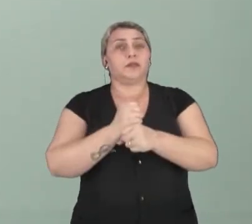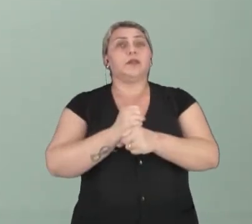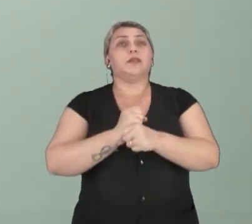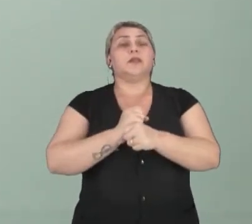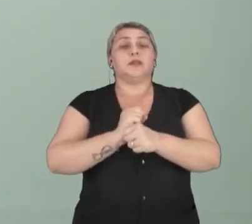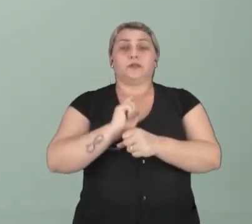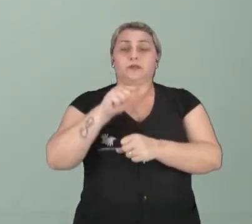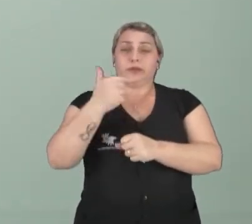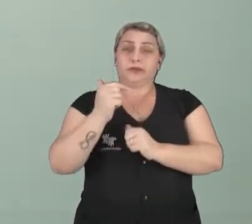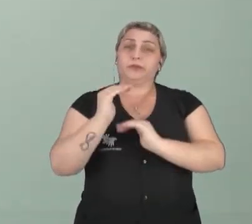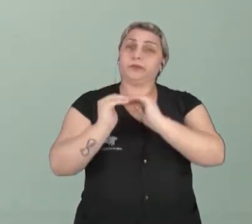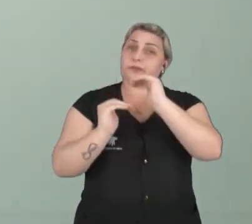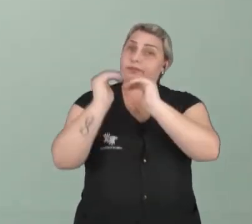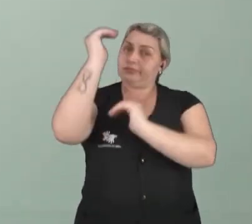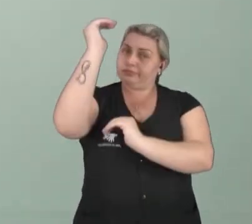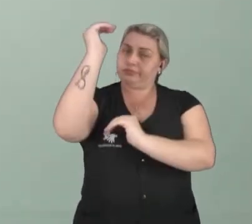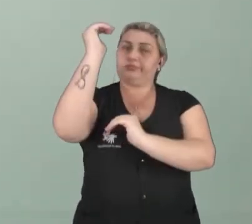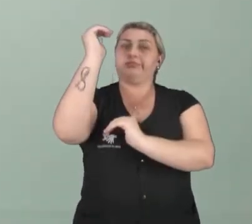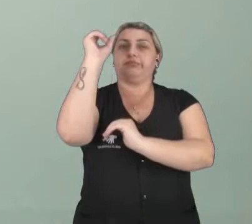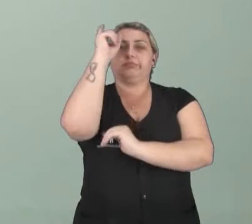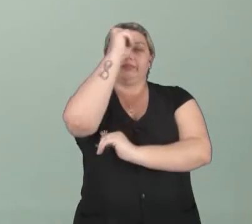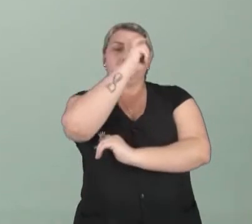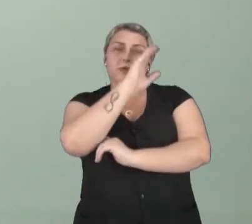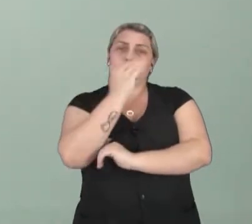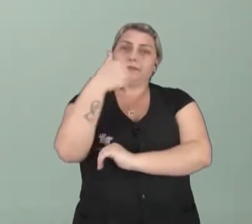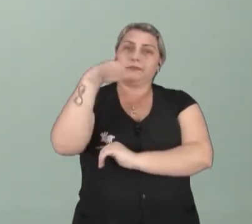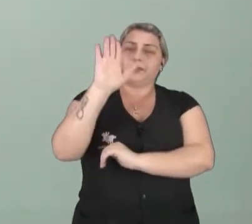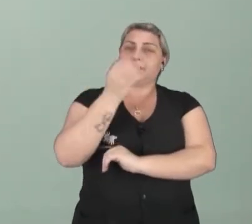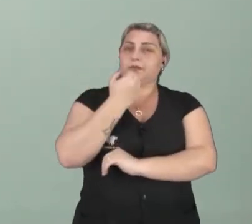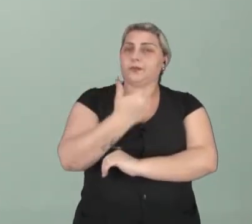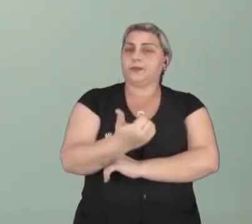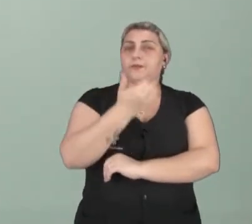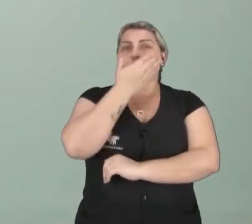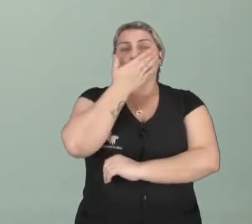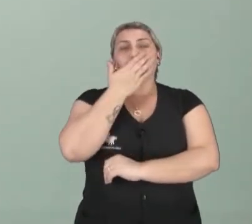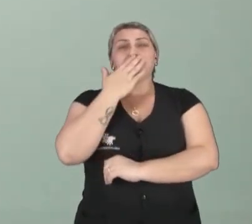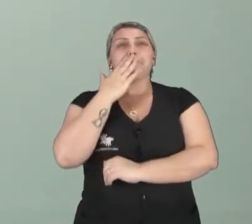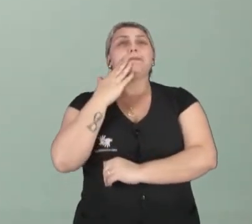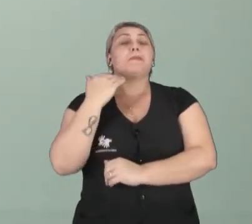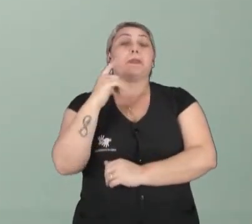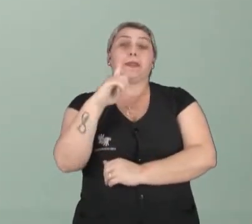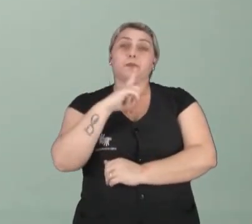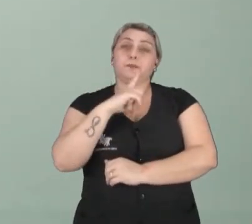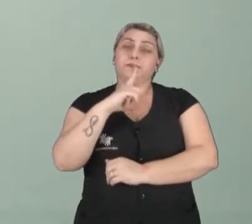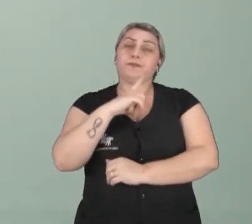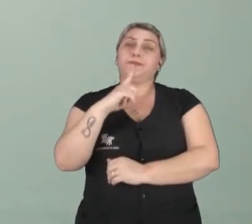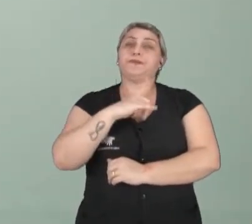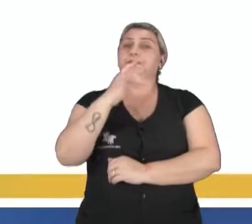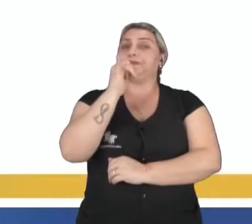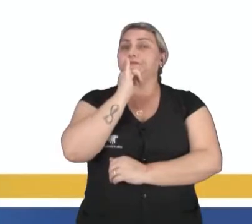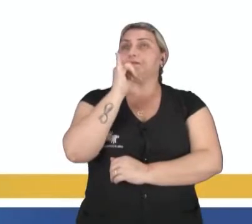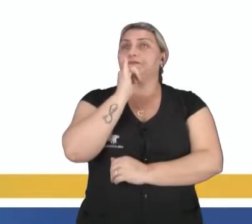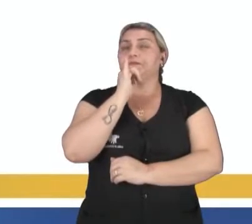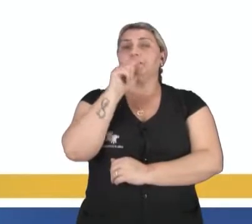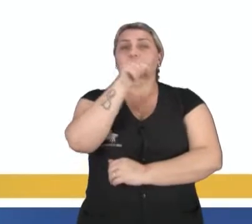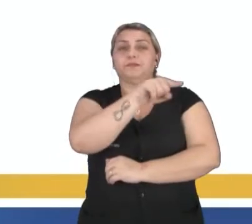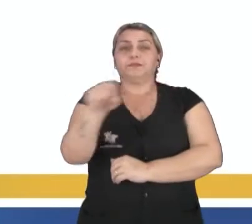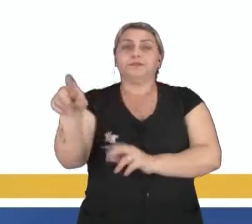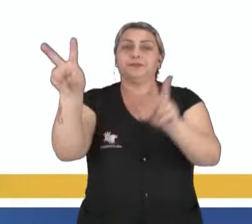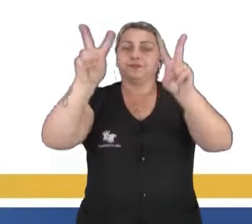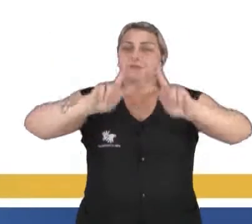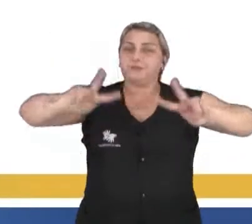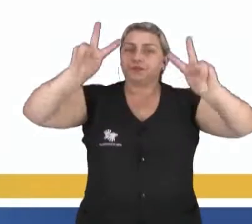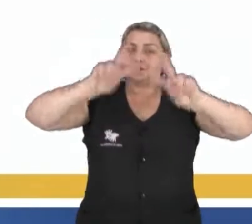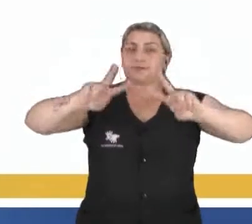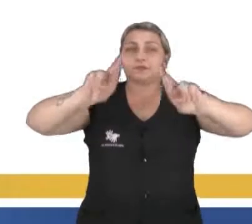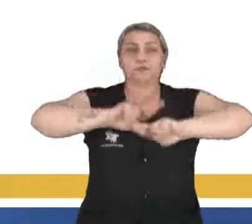vai subindo o grau e vai se tornando difícil, tá bom? Então aqui nós temos esses exemplos aí para vocês